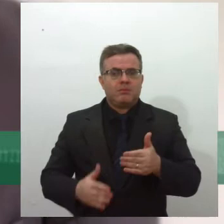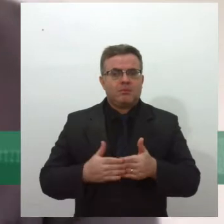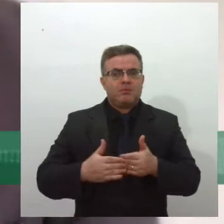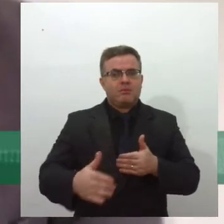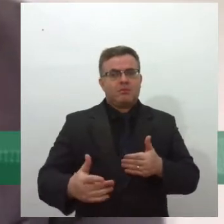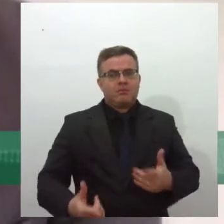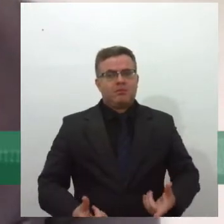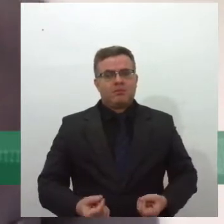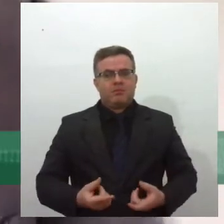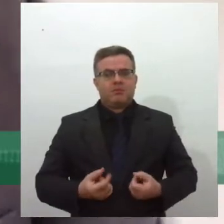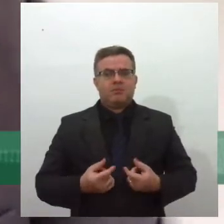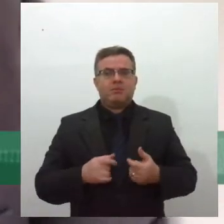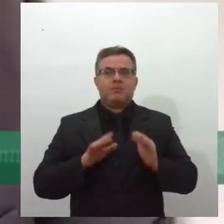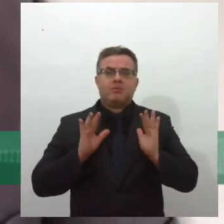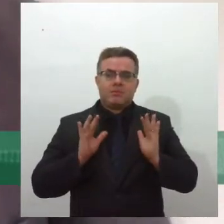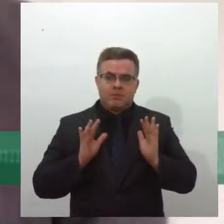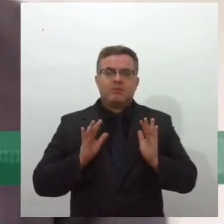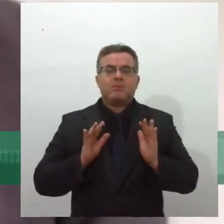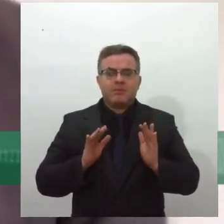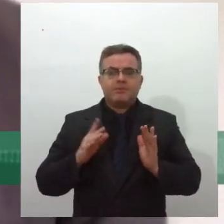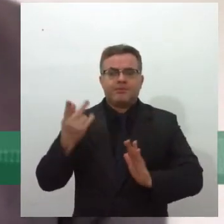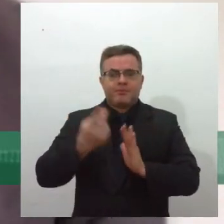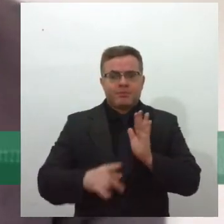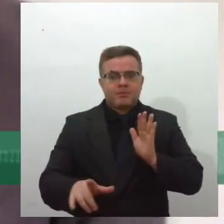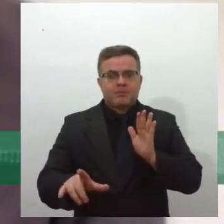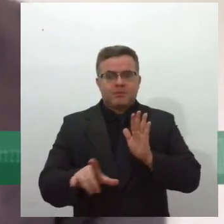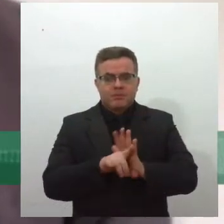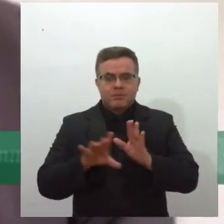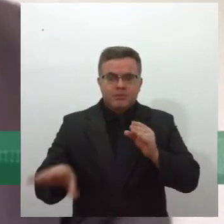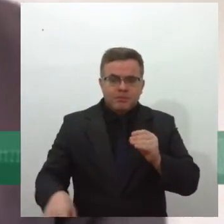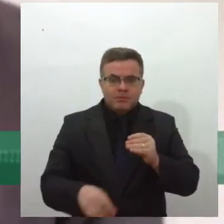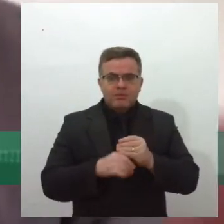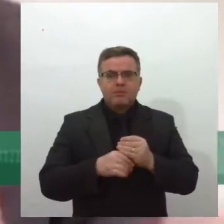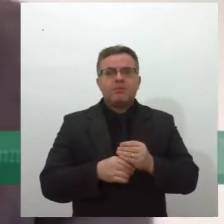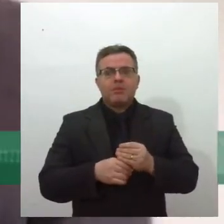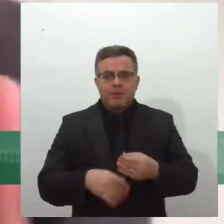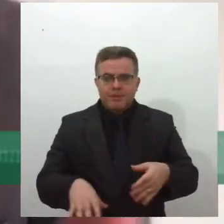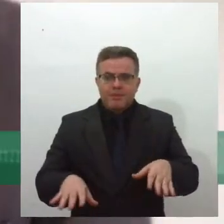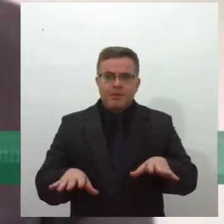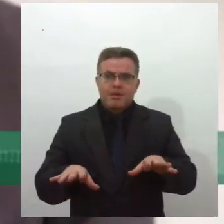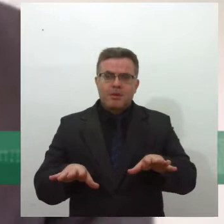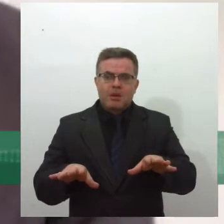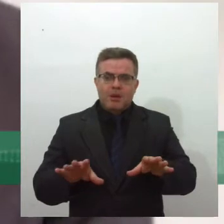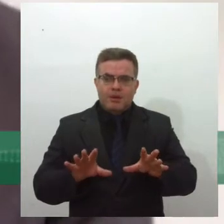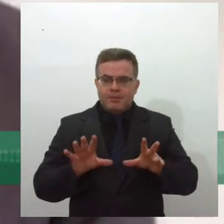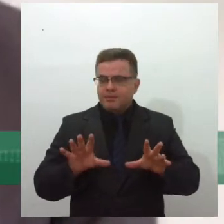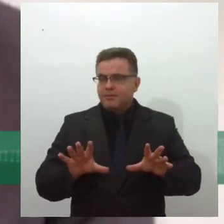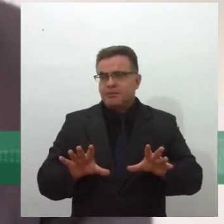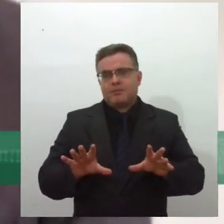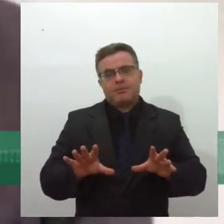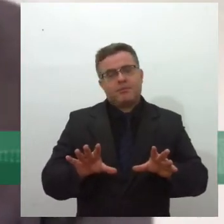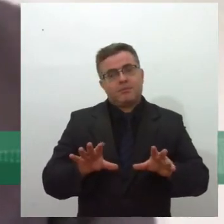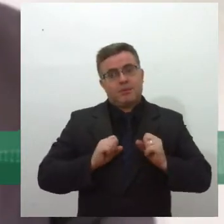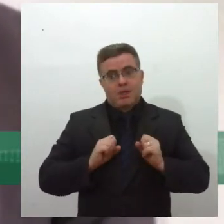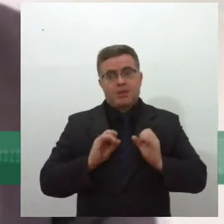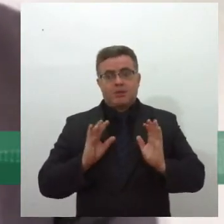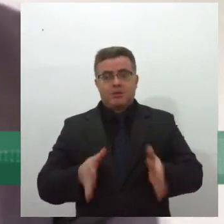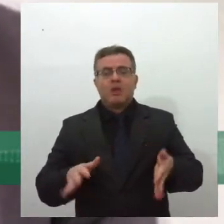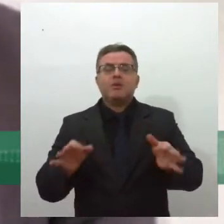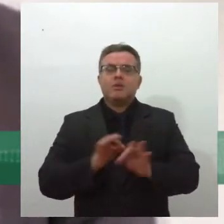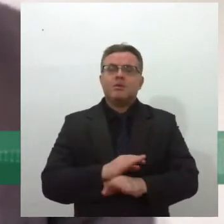comorbidade, né? E aí no projeto de lei que inclui o Covid também provavelmente vai ser nesse mesmo sentido, enquanto durar